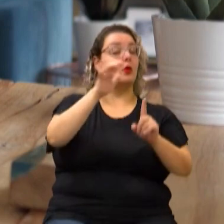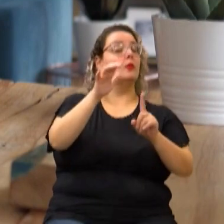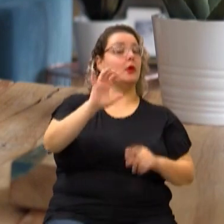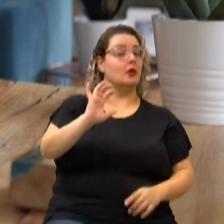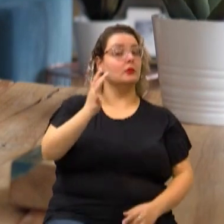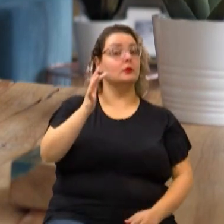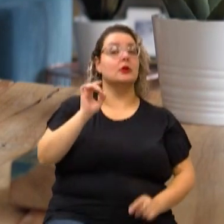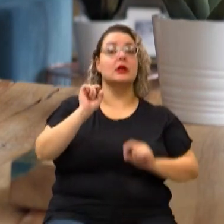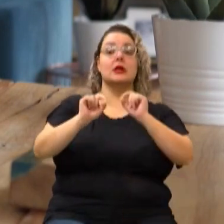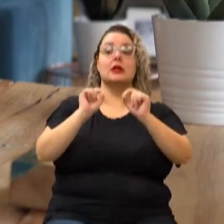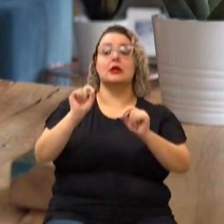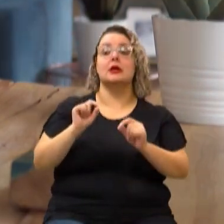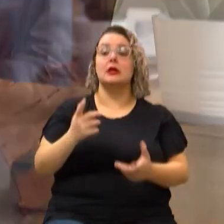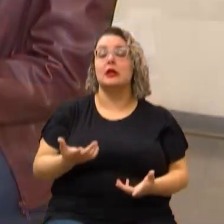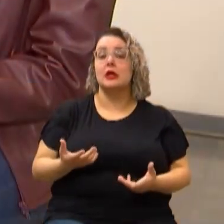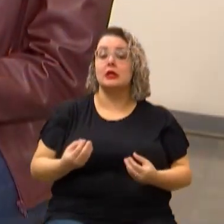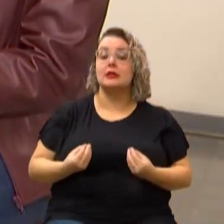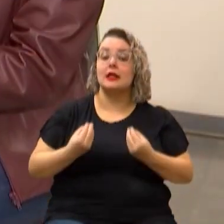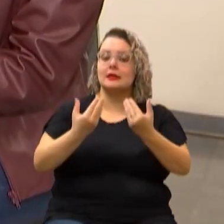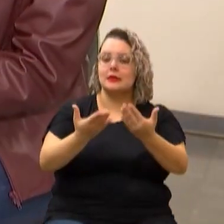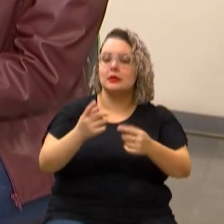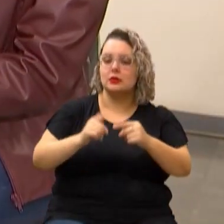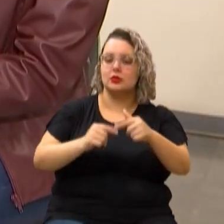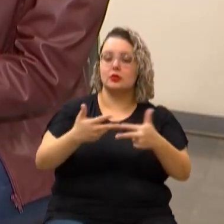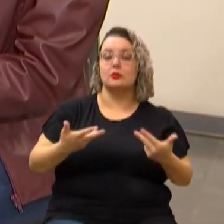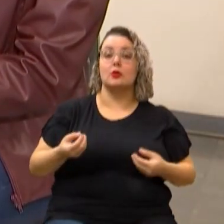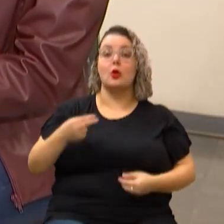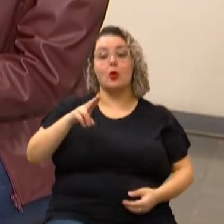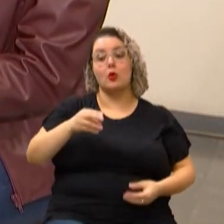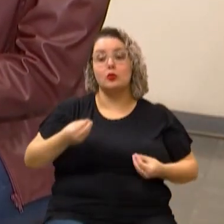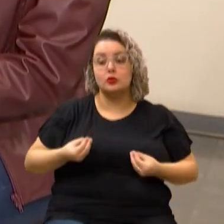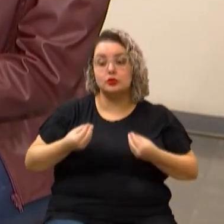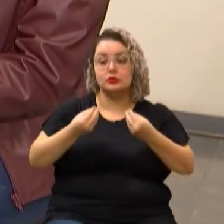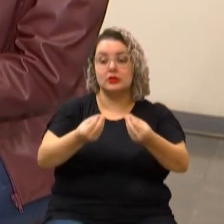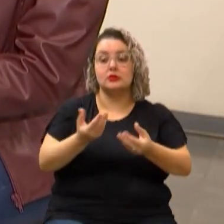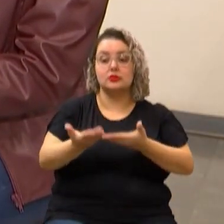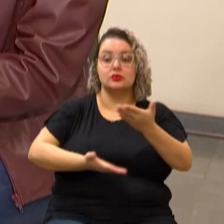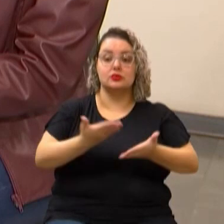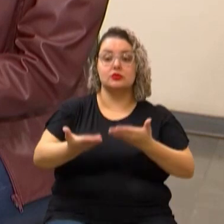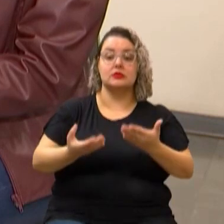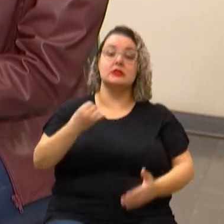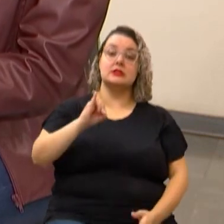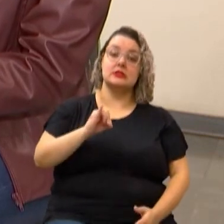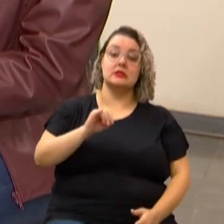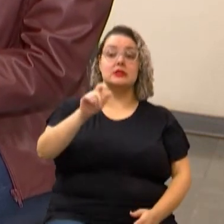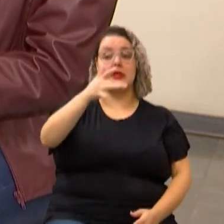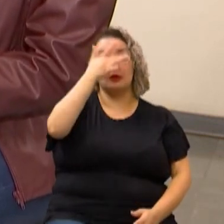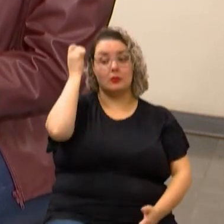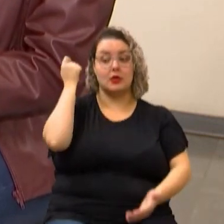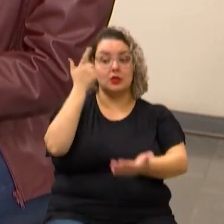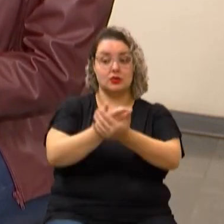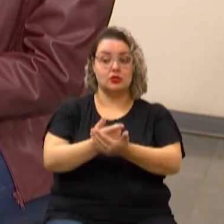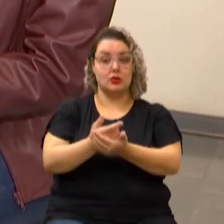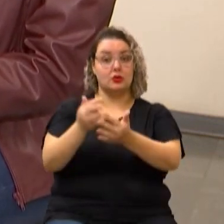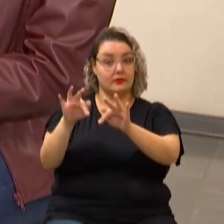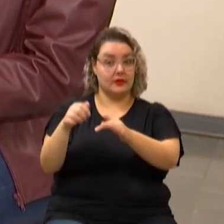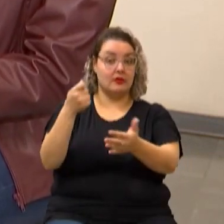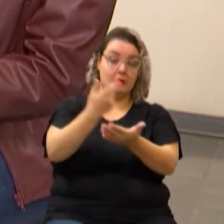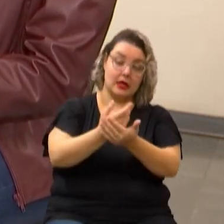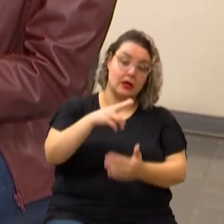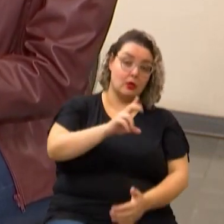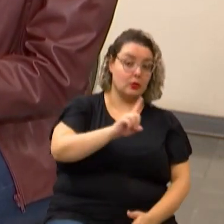exemplo. E todas elas impactam igualmente na vida do brasileiro? Ou tem algum tipo que